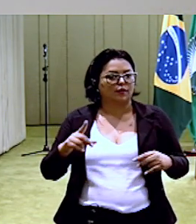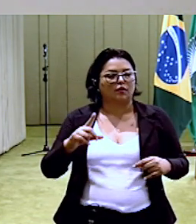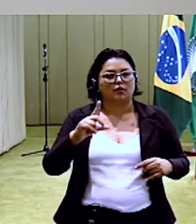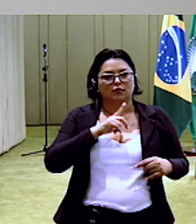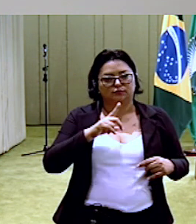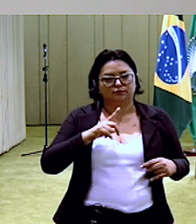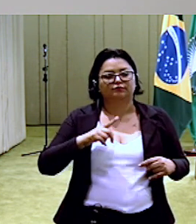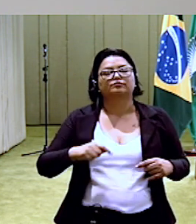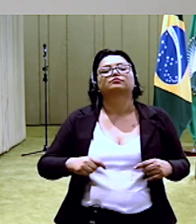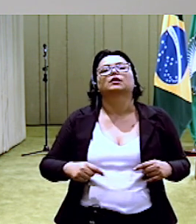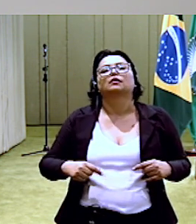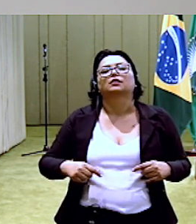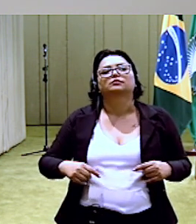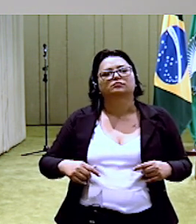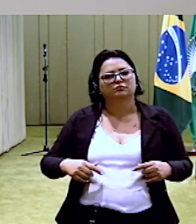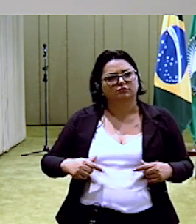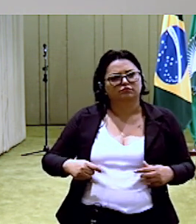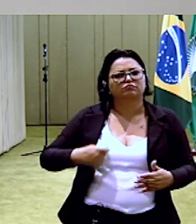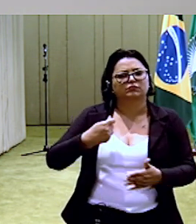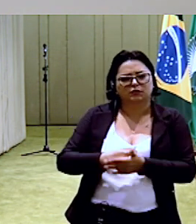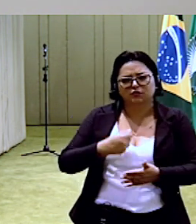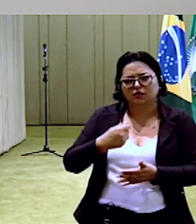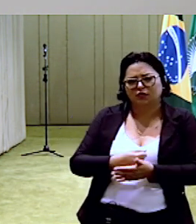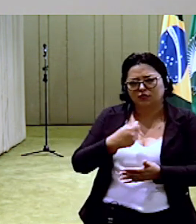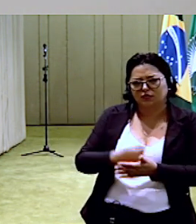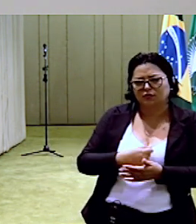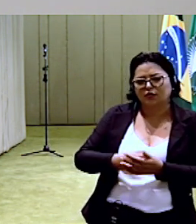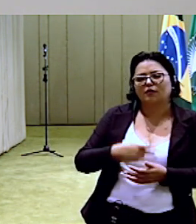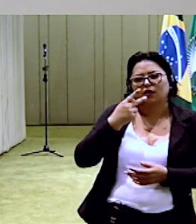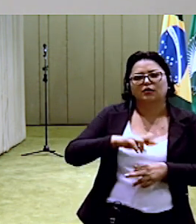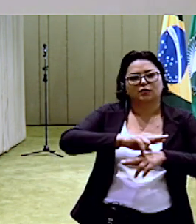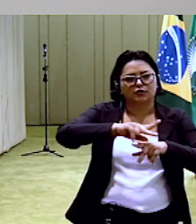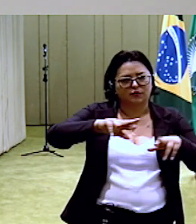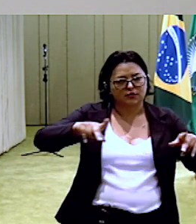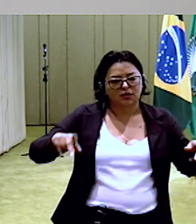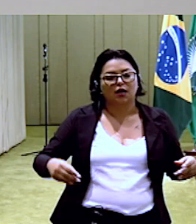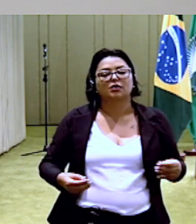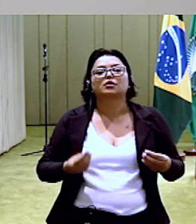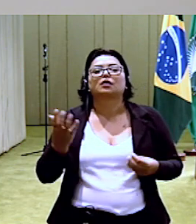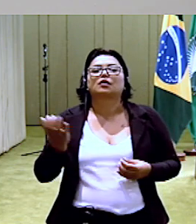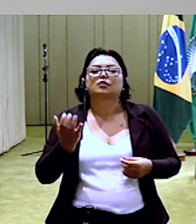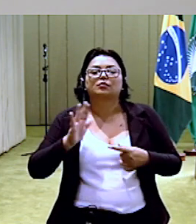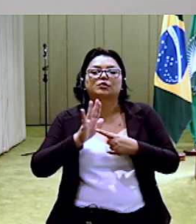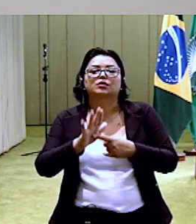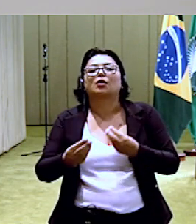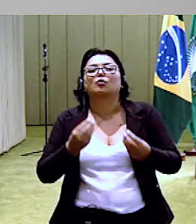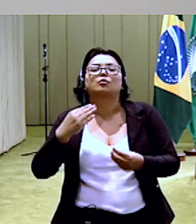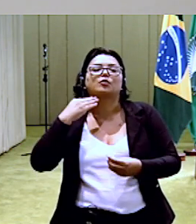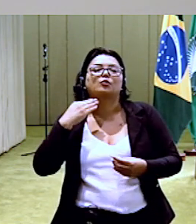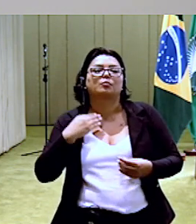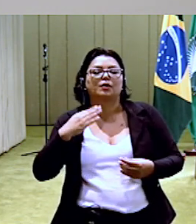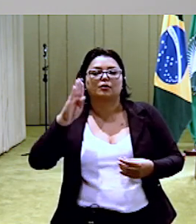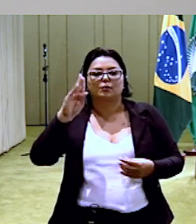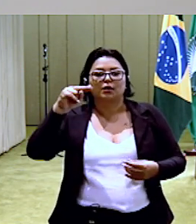Tenho militado um pouco nessa questão da diversidade. Acho que eu queria comentar um pouco como o BNDES, enquanto Banco de